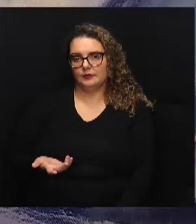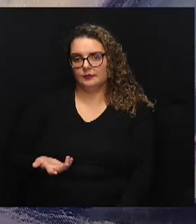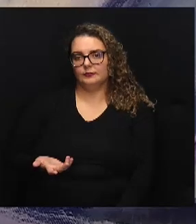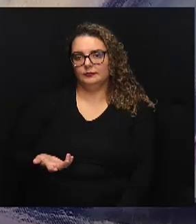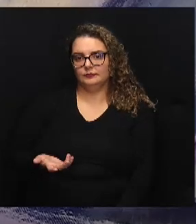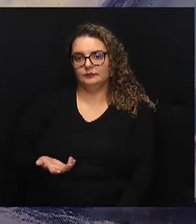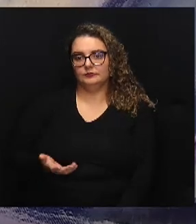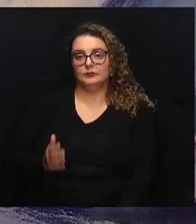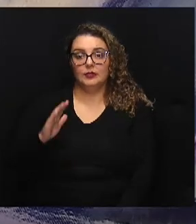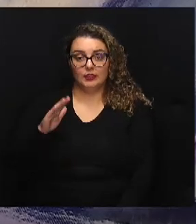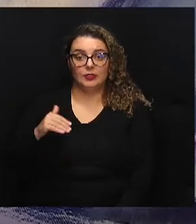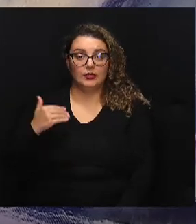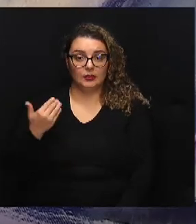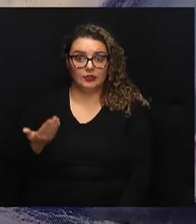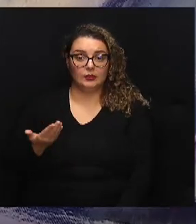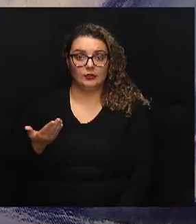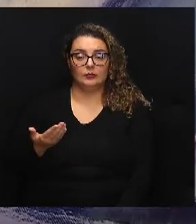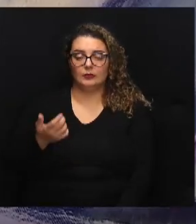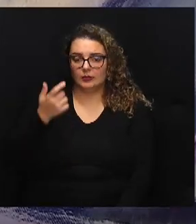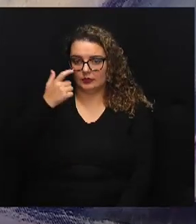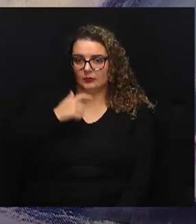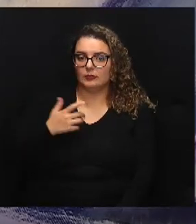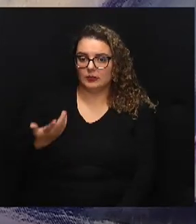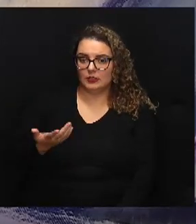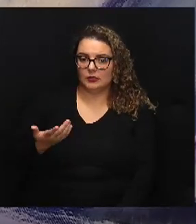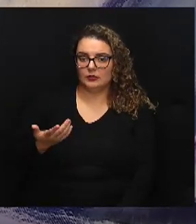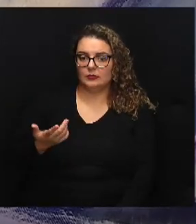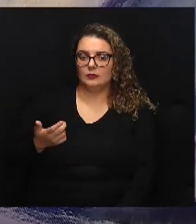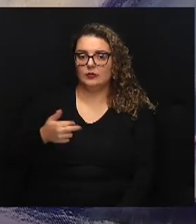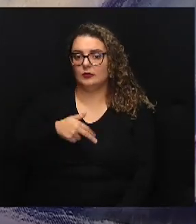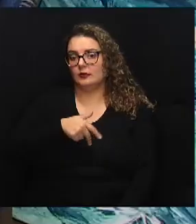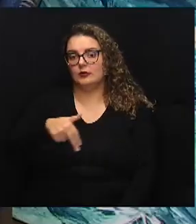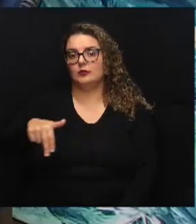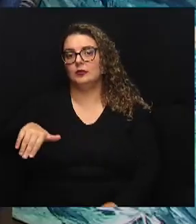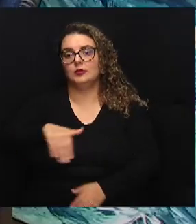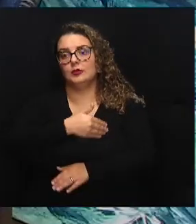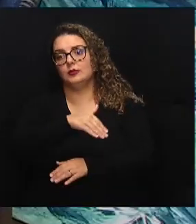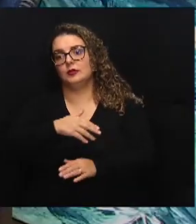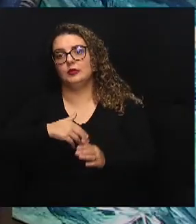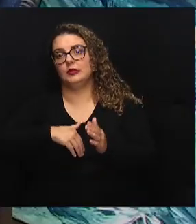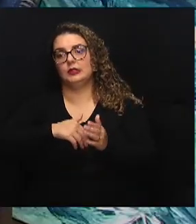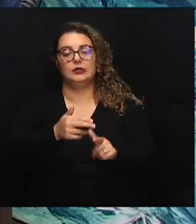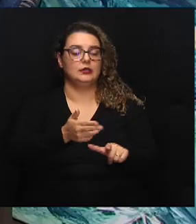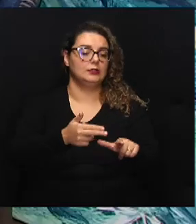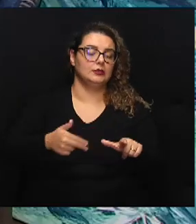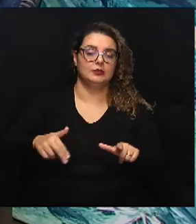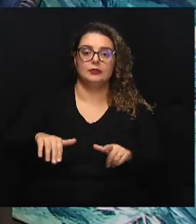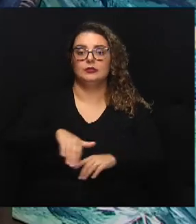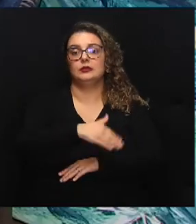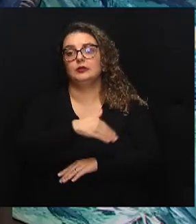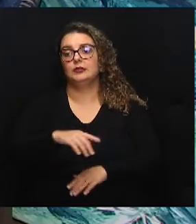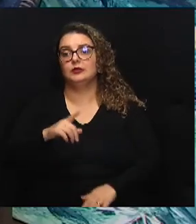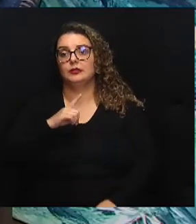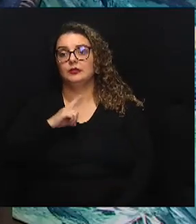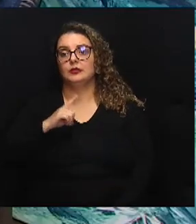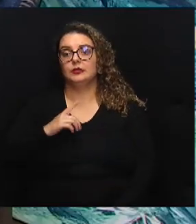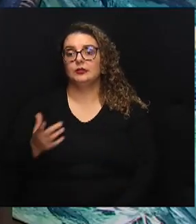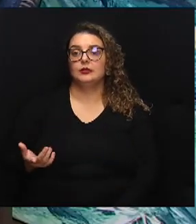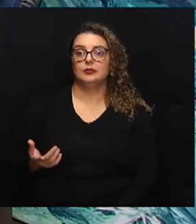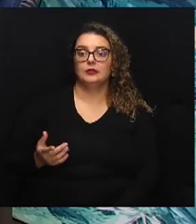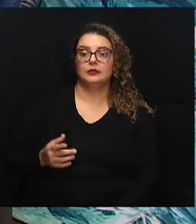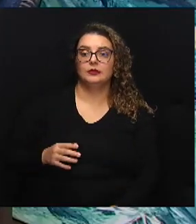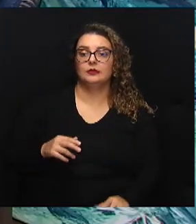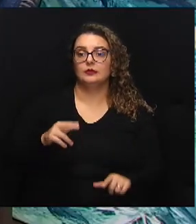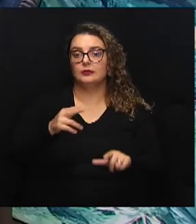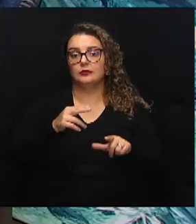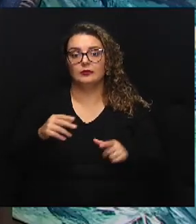E quando eu saía pelas ruas, desenhava nas ruas, tinha um desenho de traço